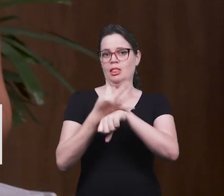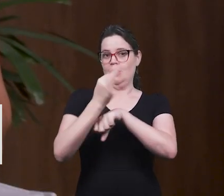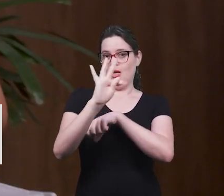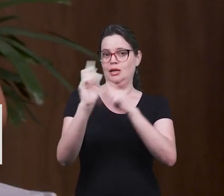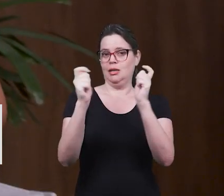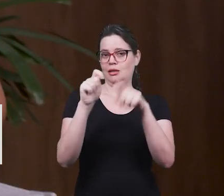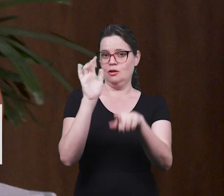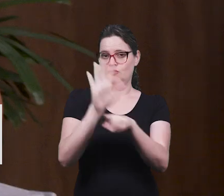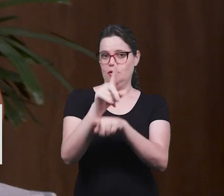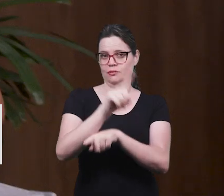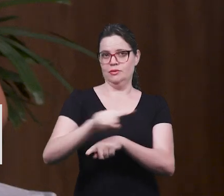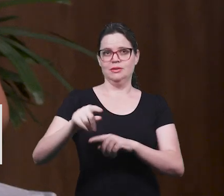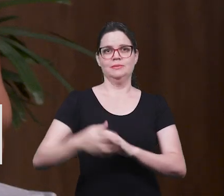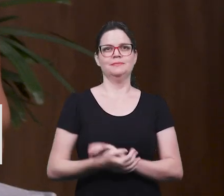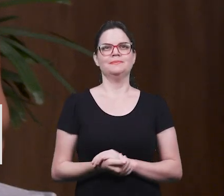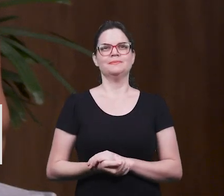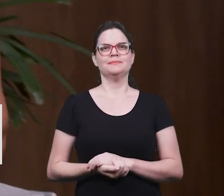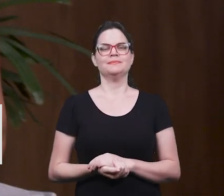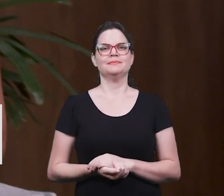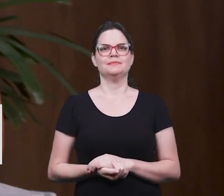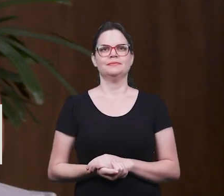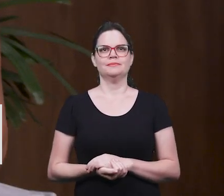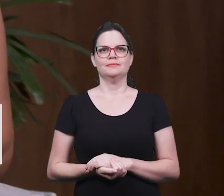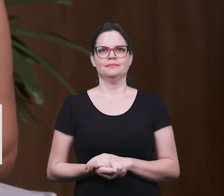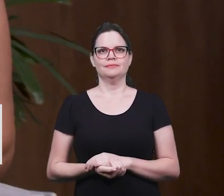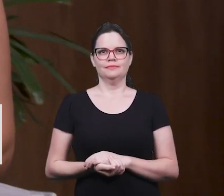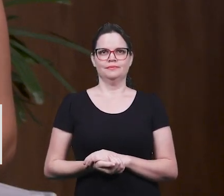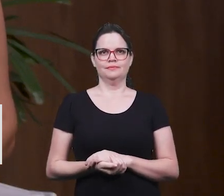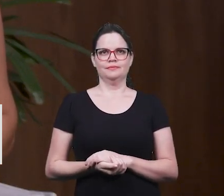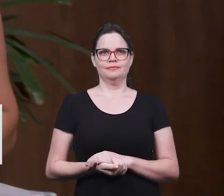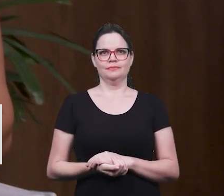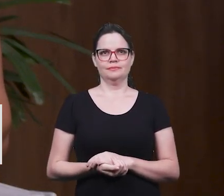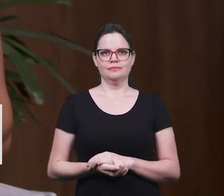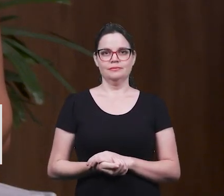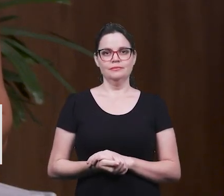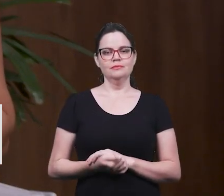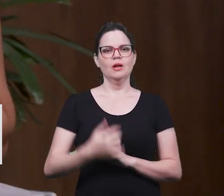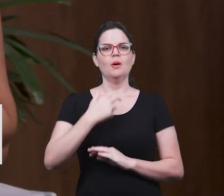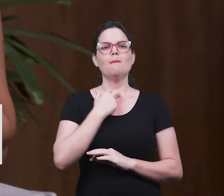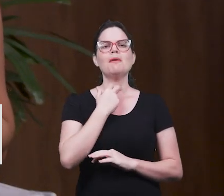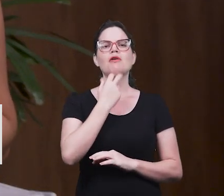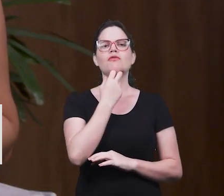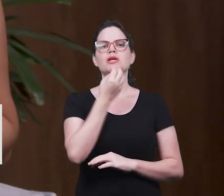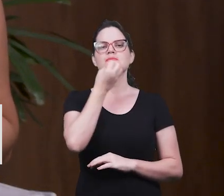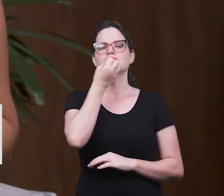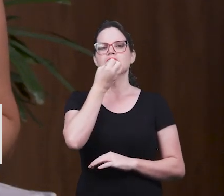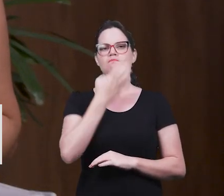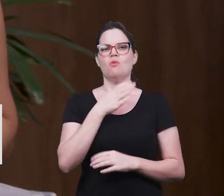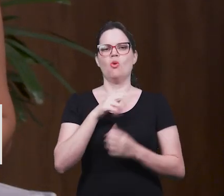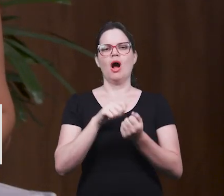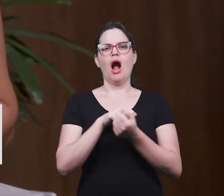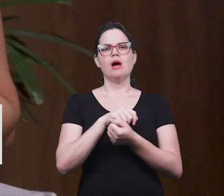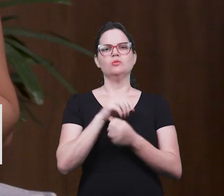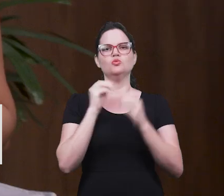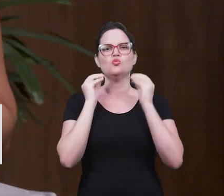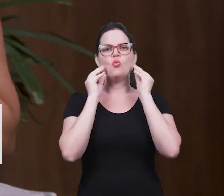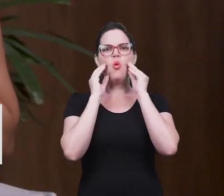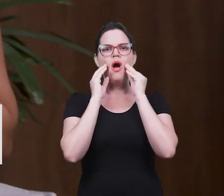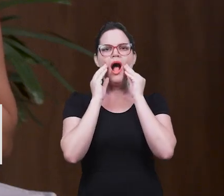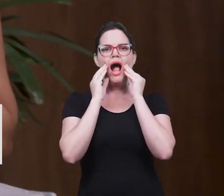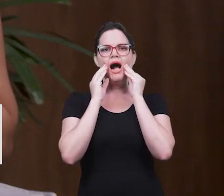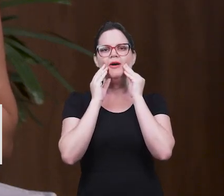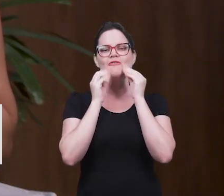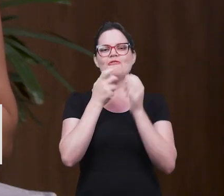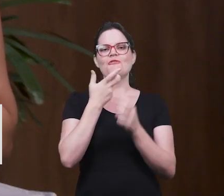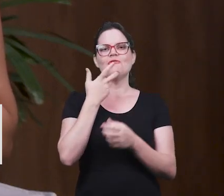pode fazer, técnicas que podem ajudar você que trabalha com a voz. Isso. Cláudia, uma voz bem impostada, uma voz bem colocada, eu acho que